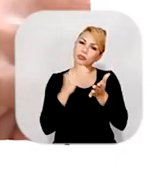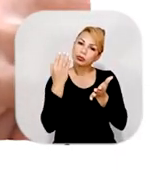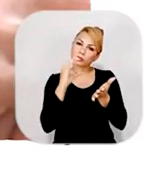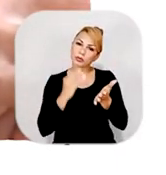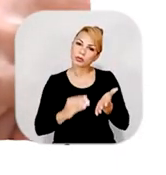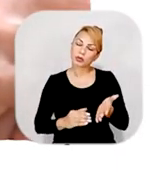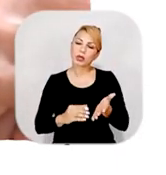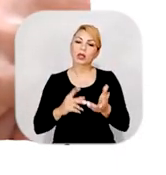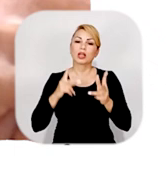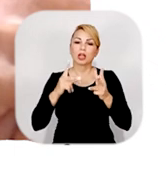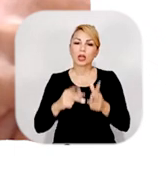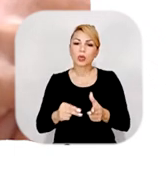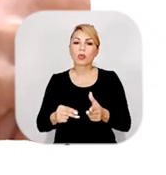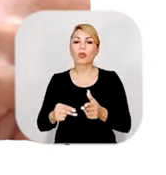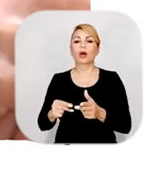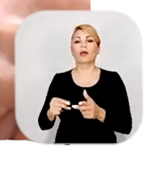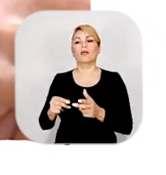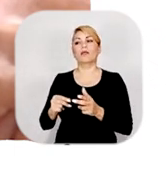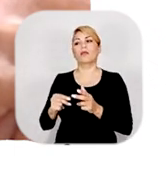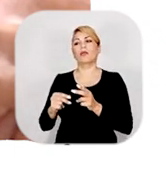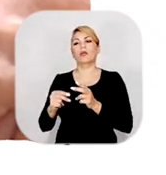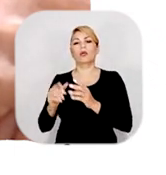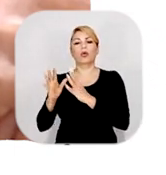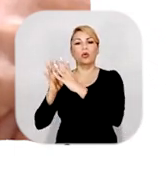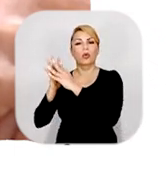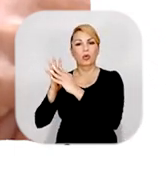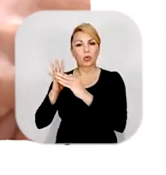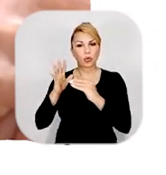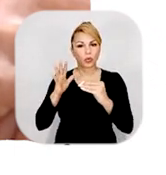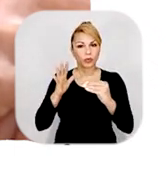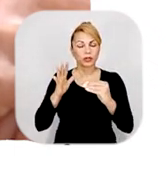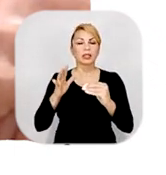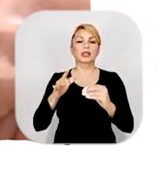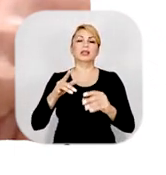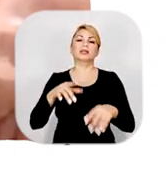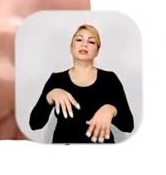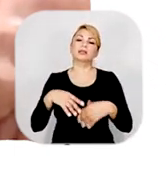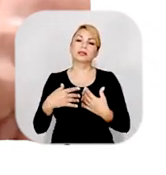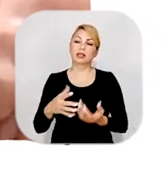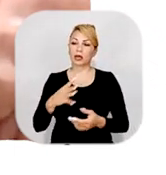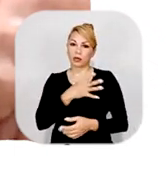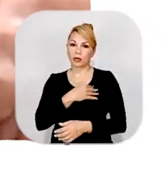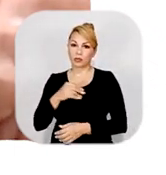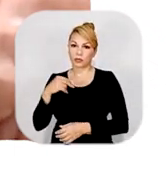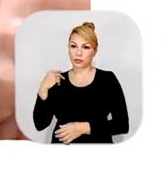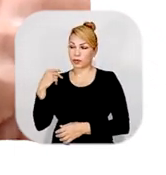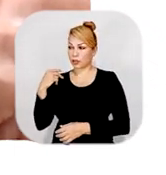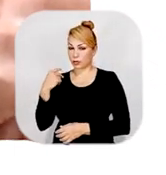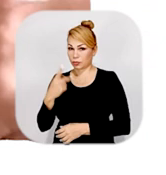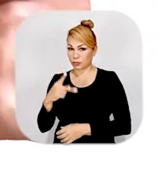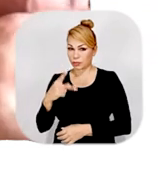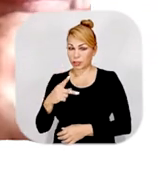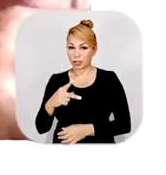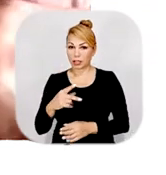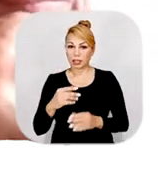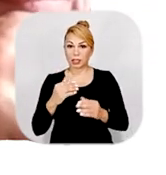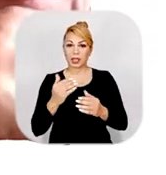né? E aí colocou o filho dele na edição em alemão, colocou nas notas de